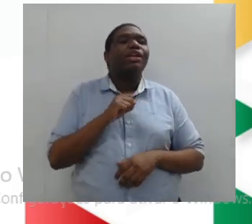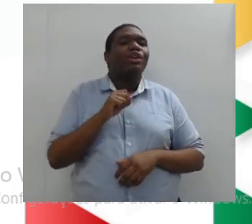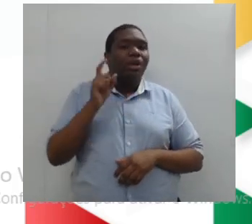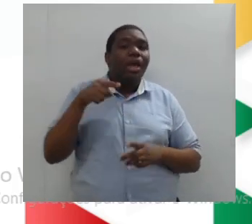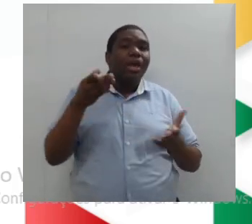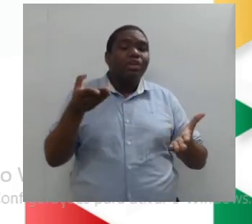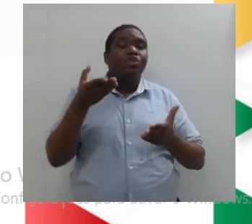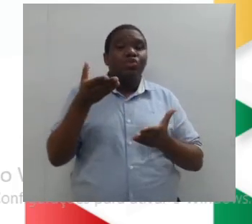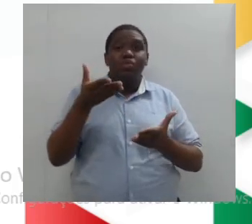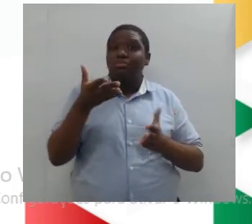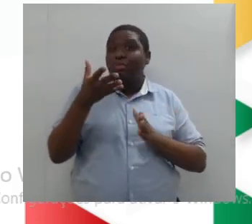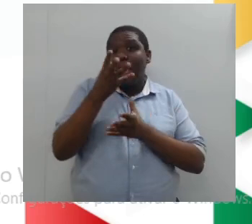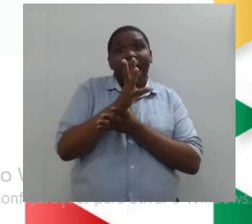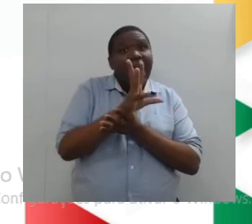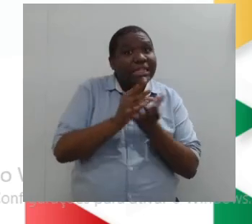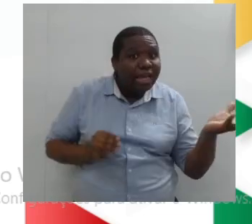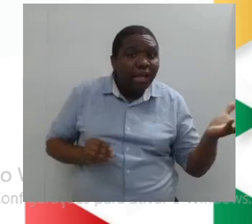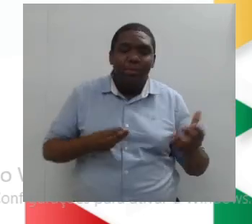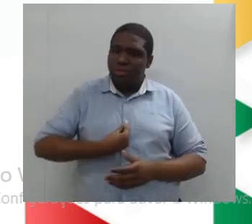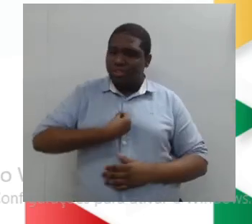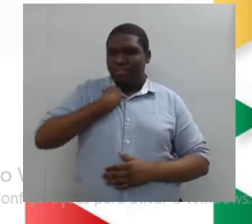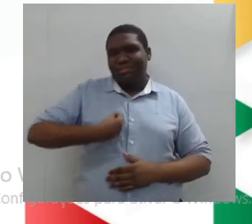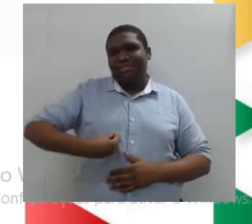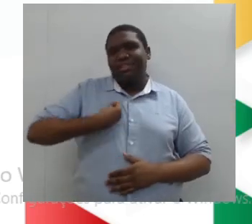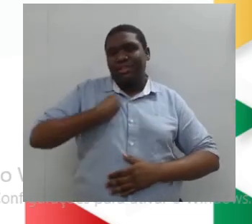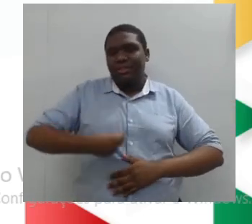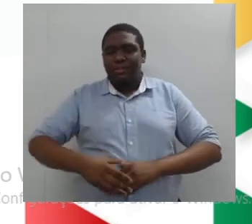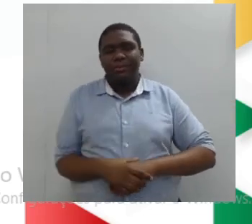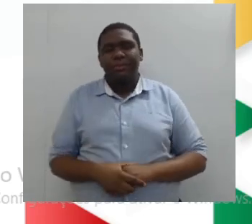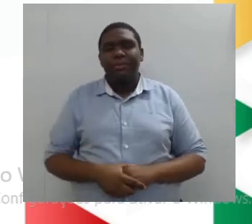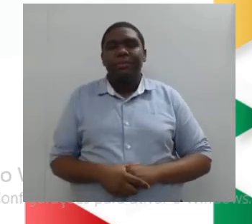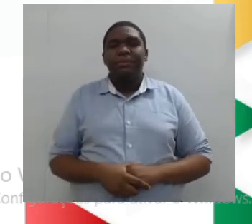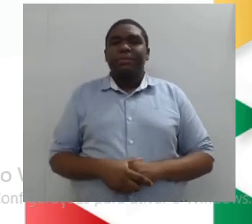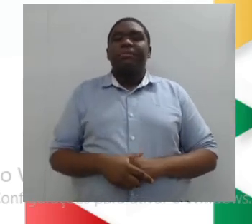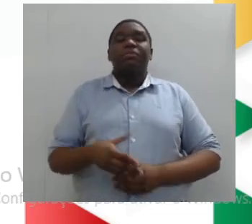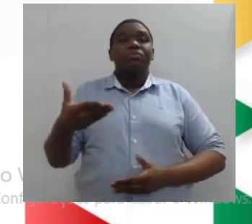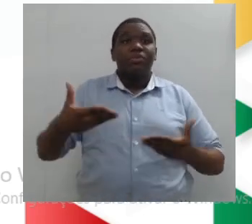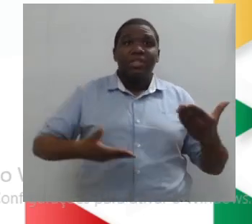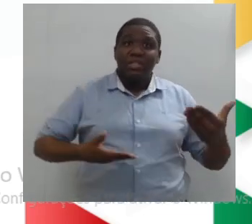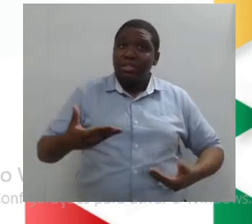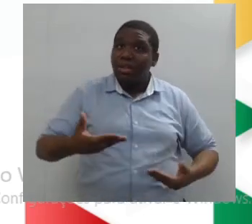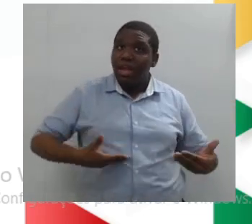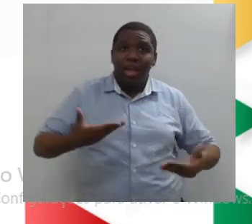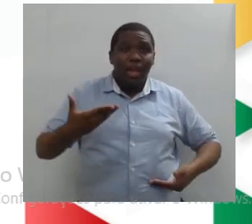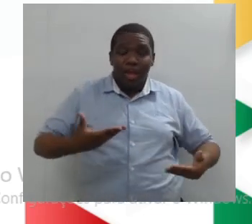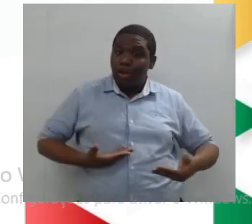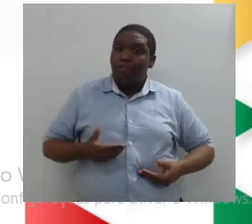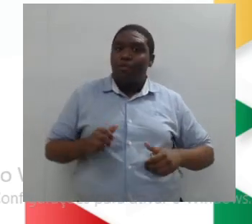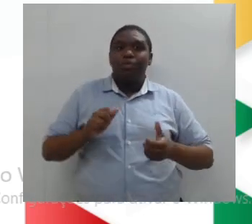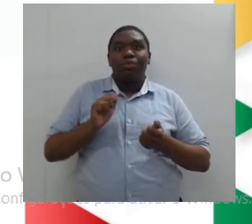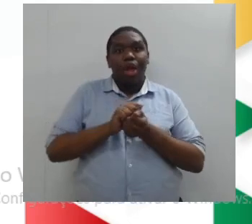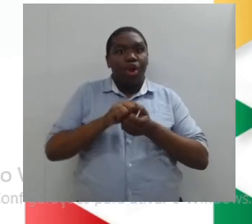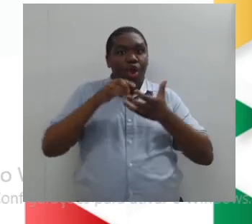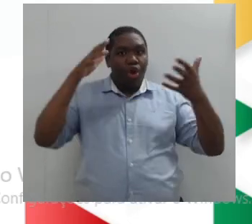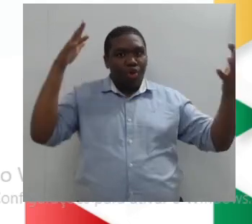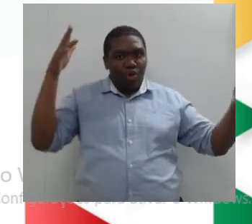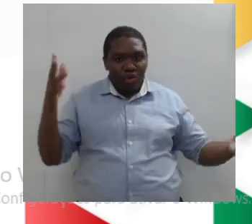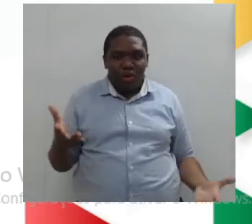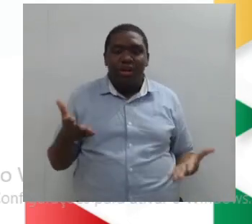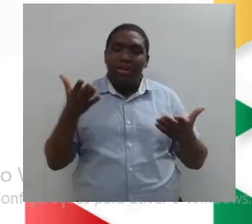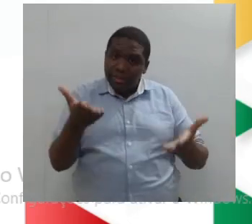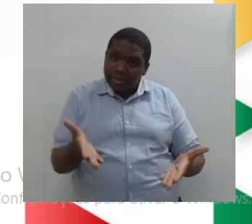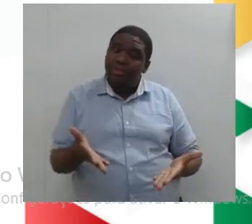exemplo perfeito da vida Bahá'í. Então vejam só, servo da glória, gravem bem, e o